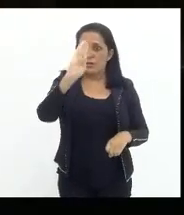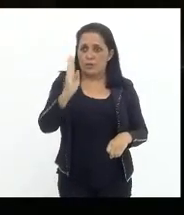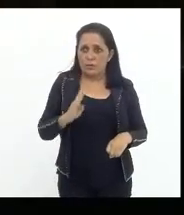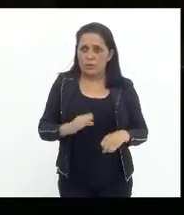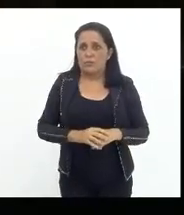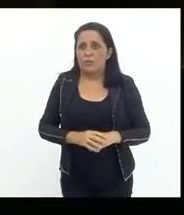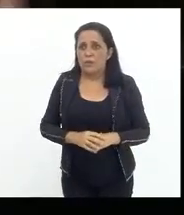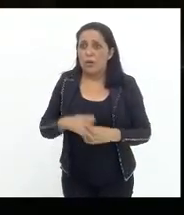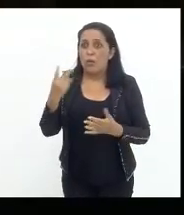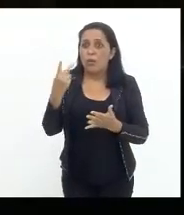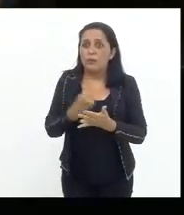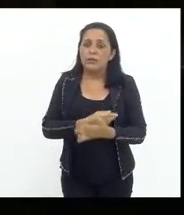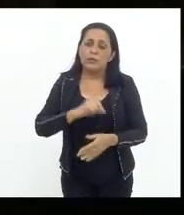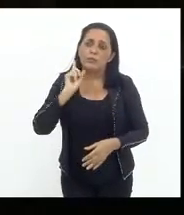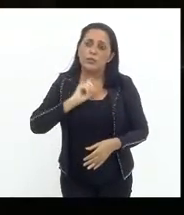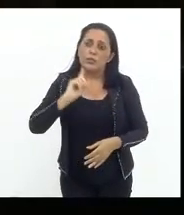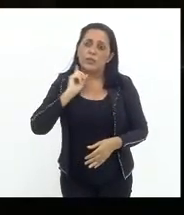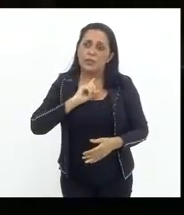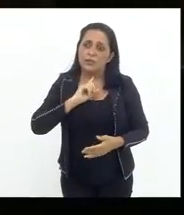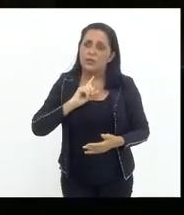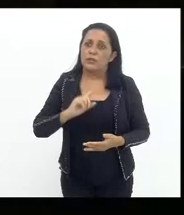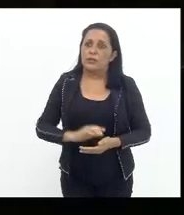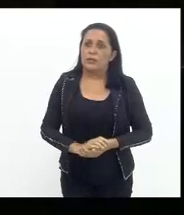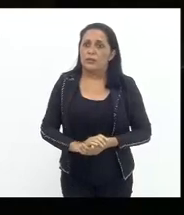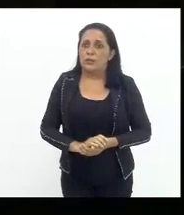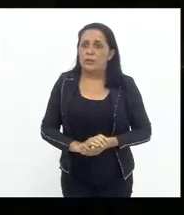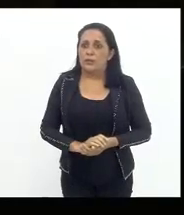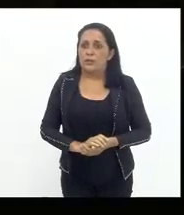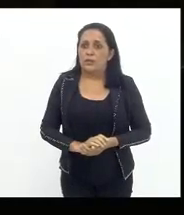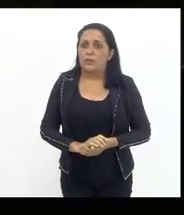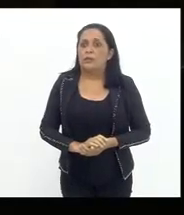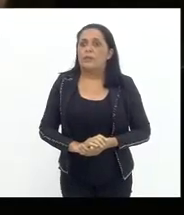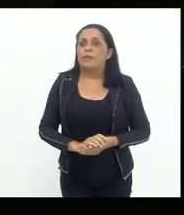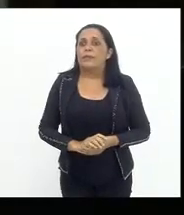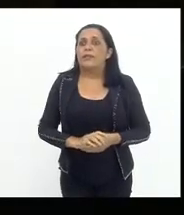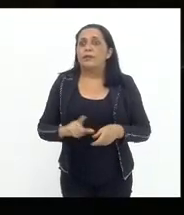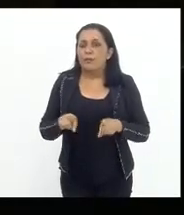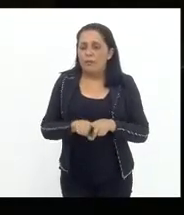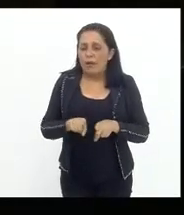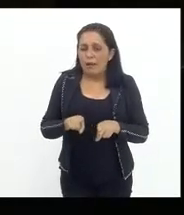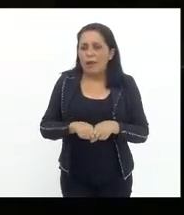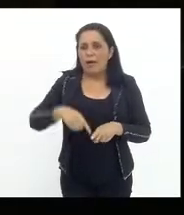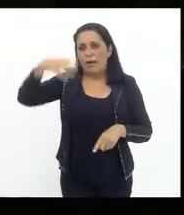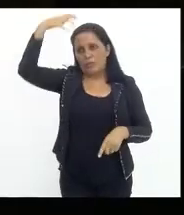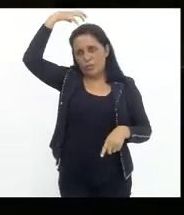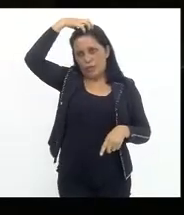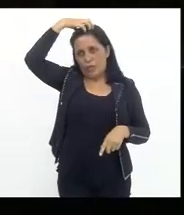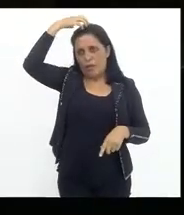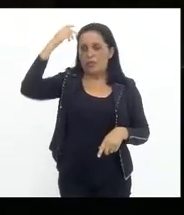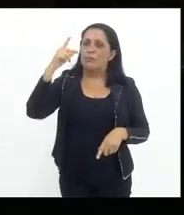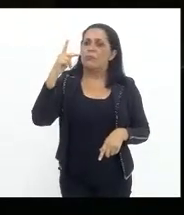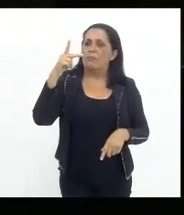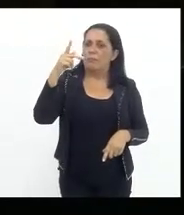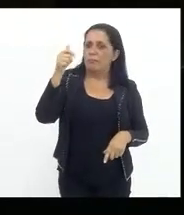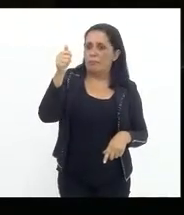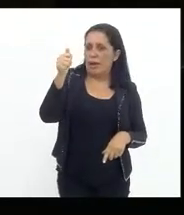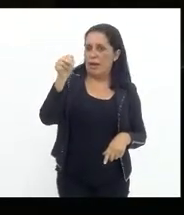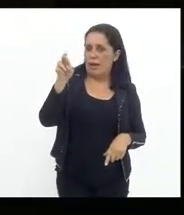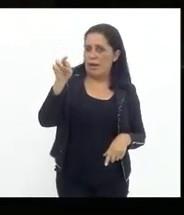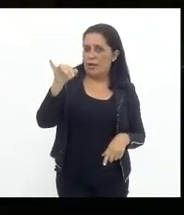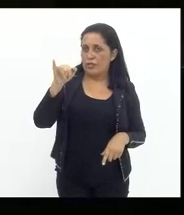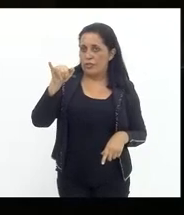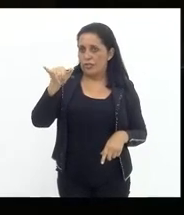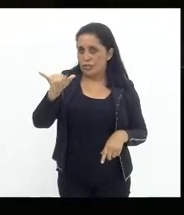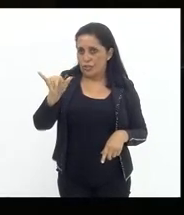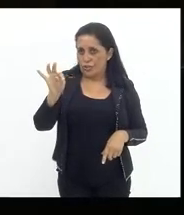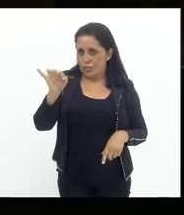que acontecia em Minas Gerais, se dava Guapimirim, se dava Angra dos Reis, se dava Paraty.